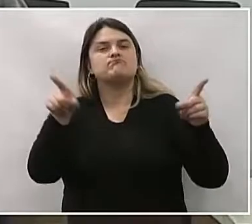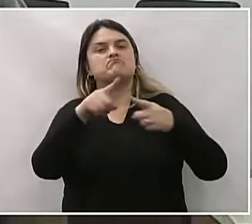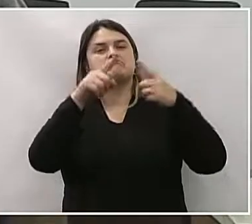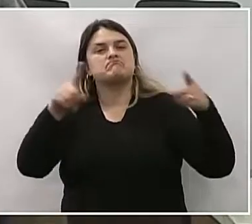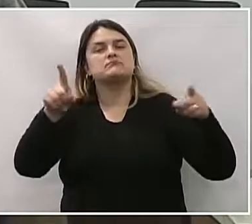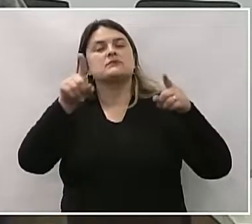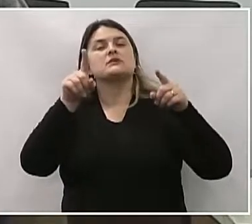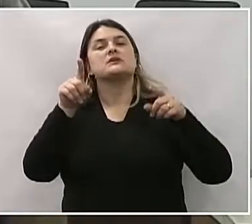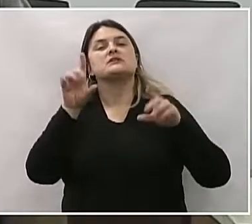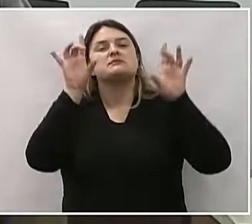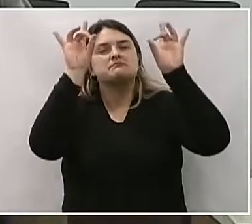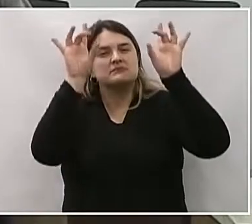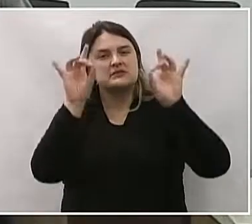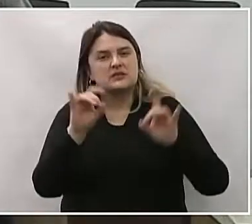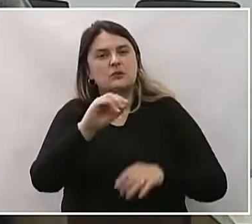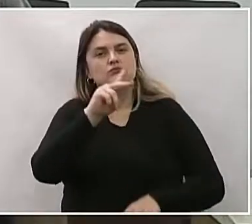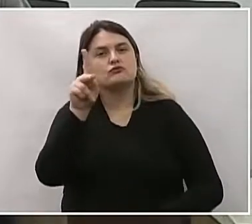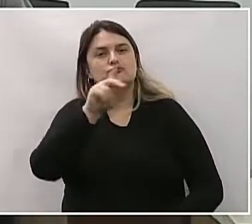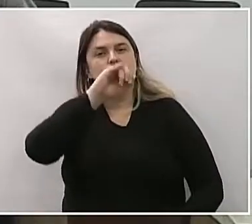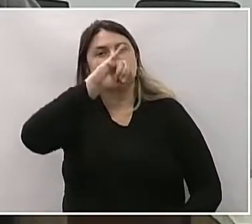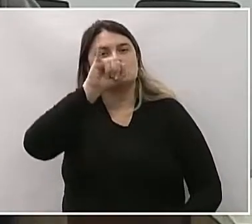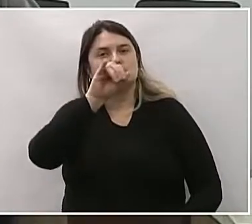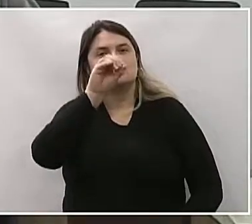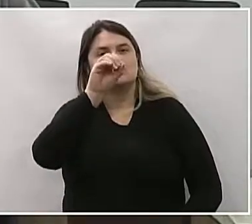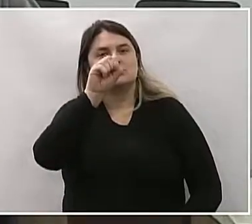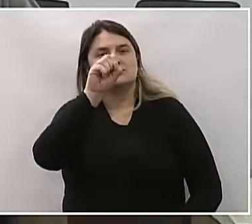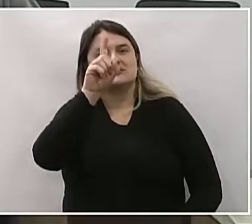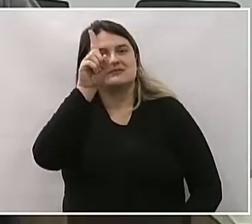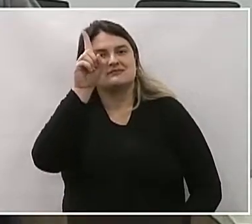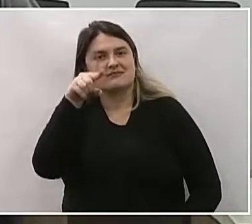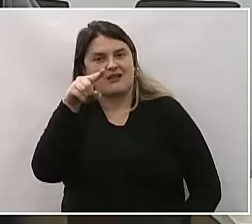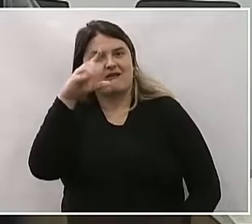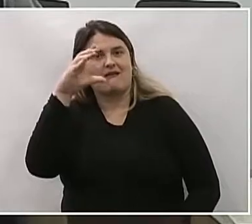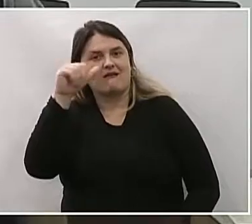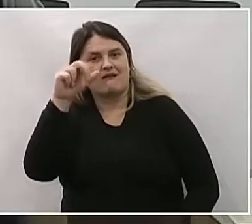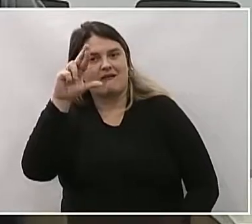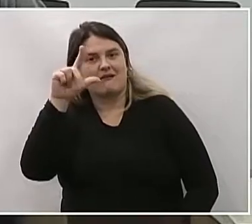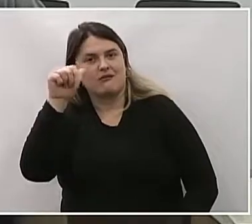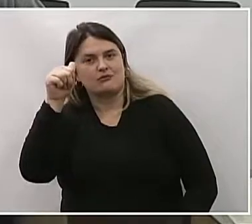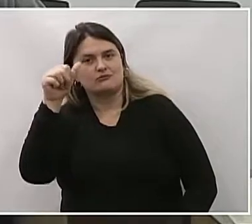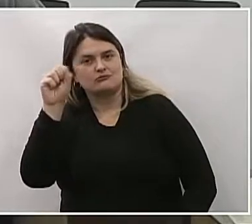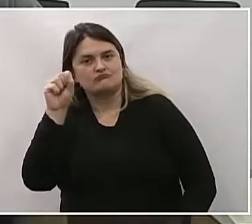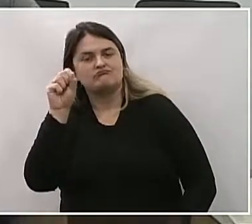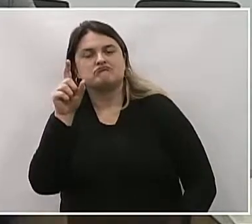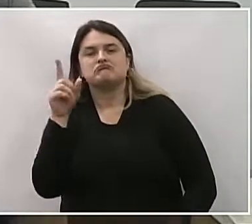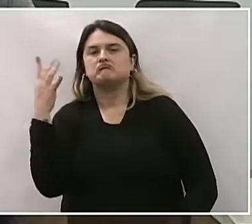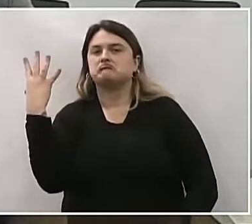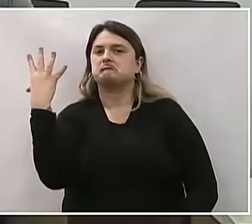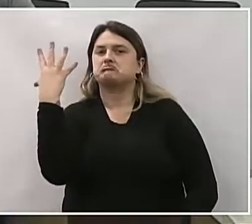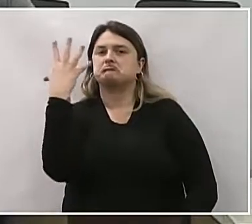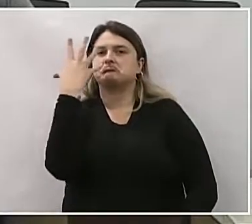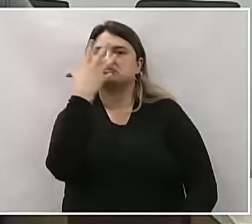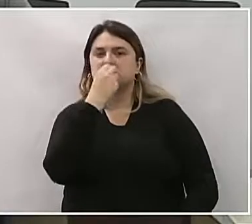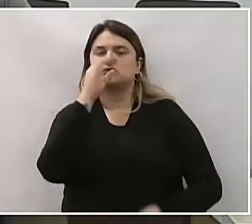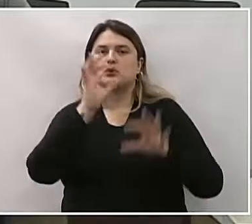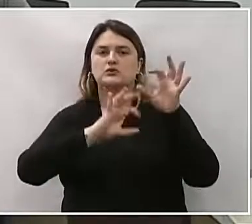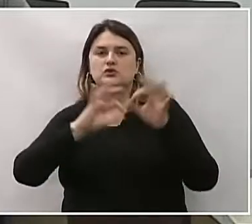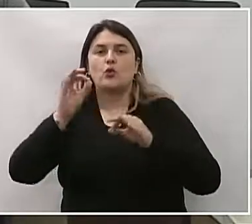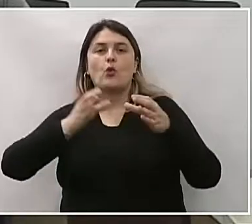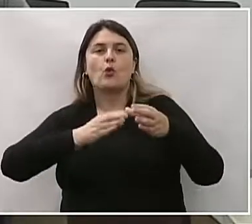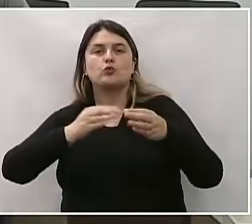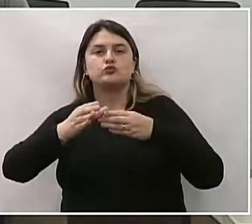Maestro músico José Carlos Gonçalves o PL evento